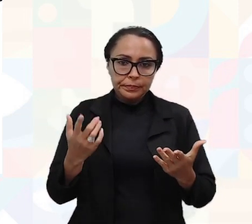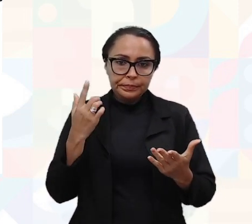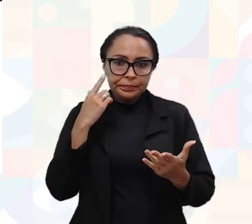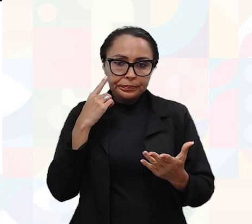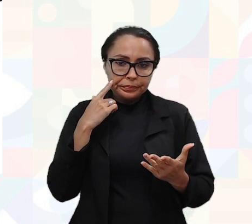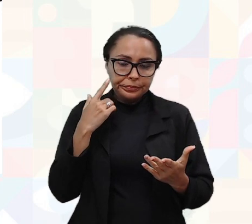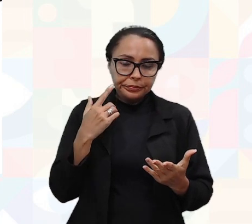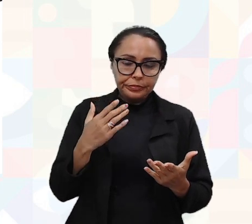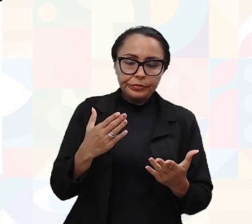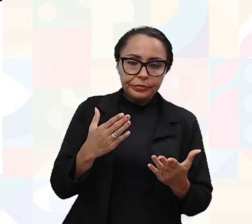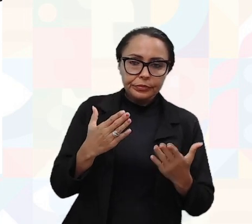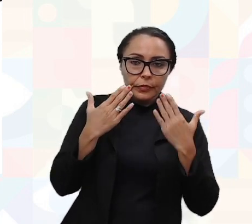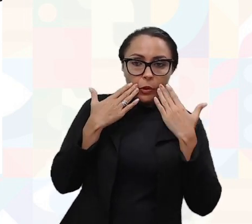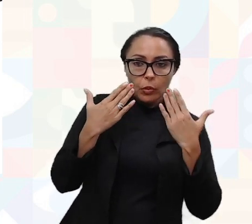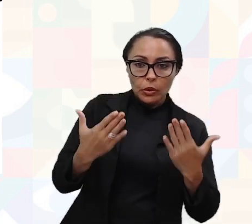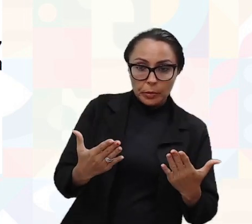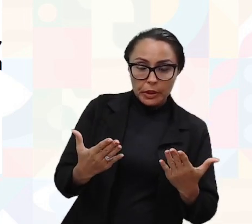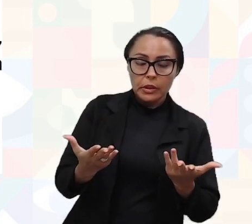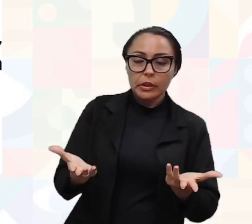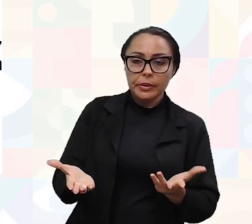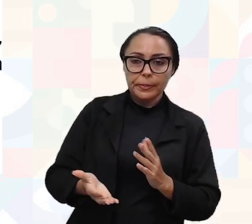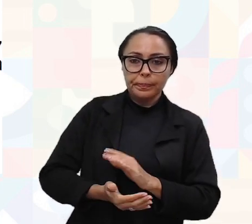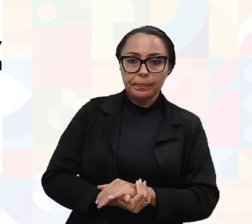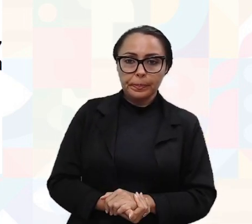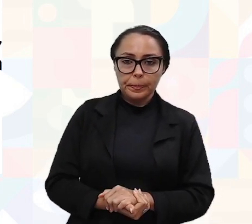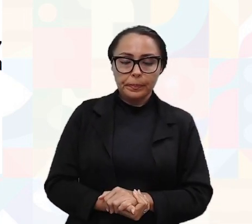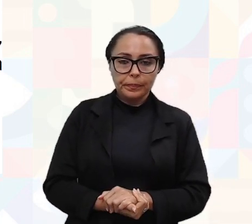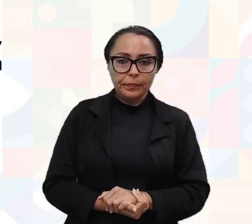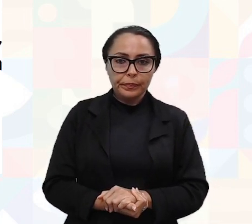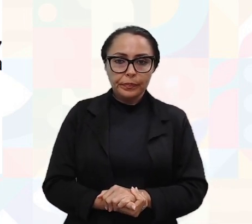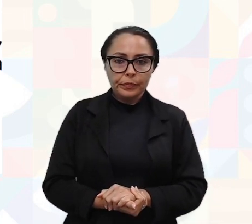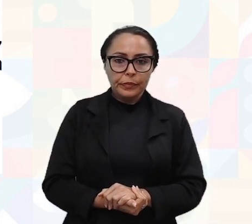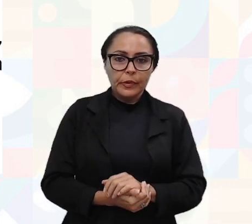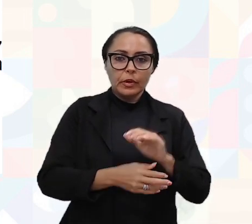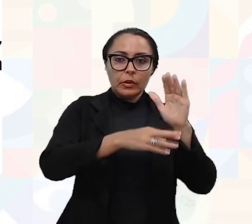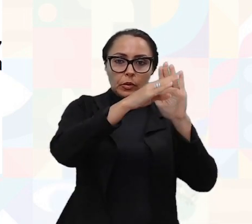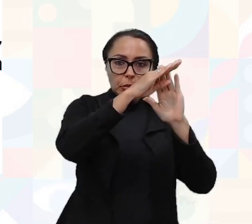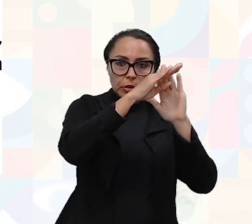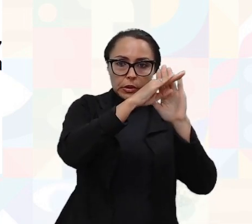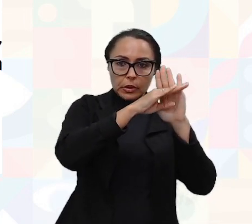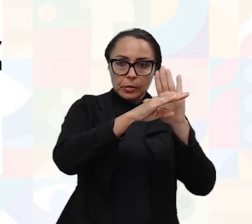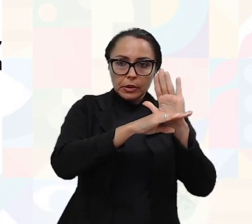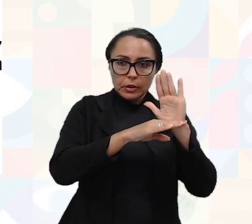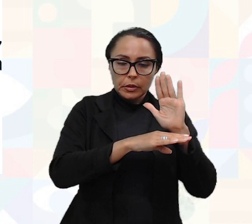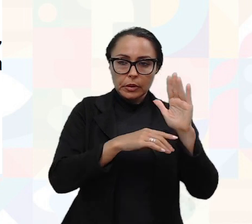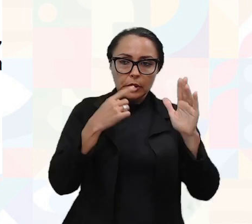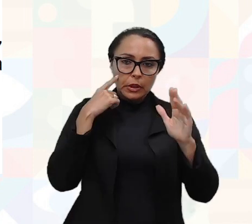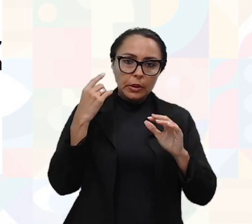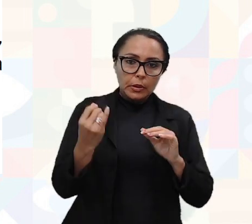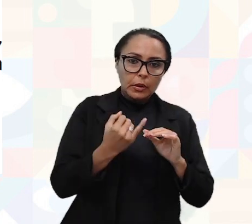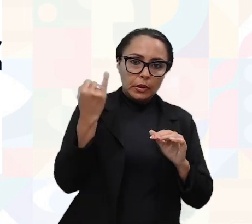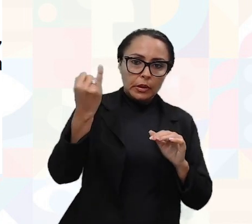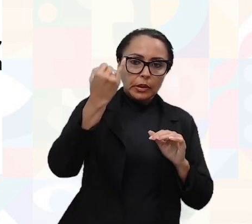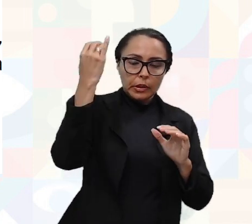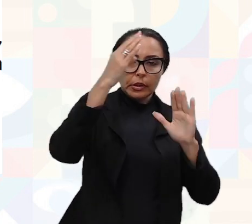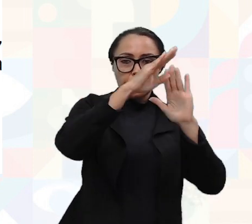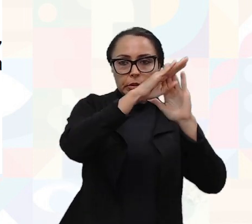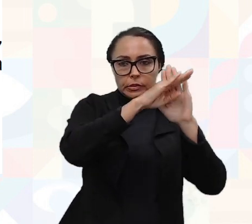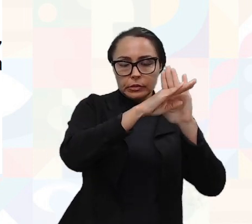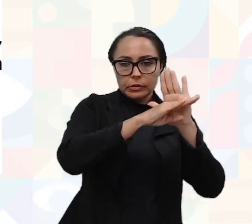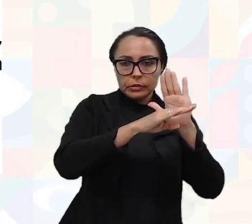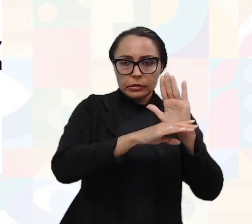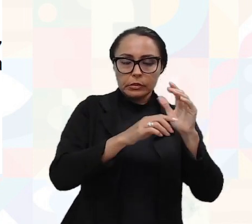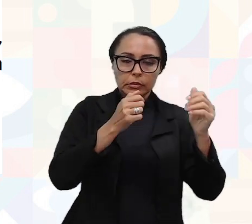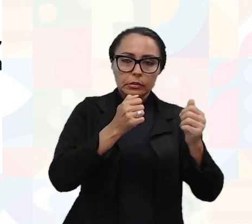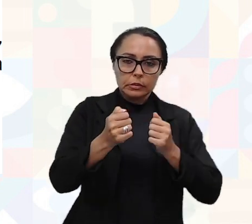quando pedir e como controlar o sistema. O Programa Mestre de Produção é um elemento fundamental no planejamento de produção e